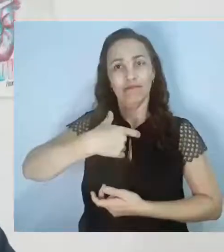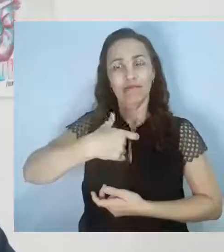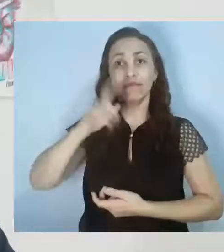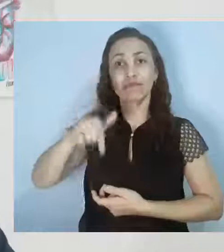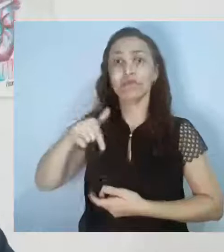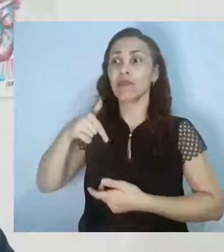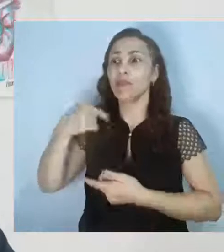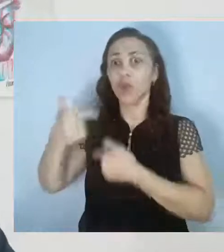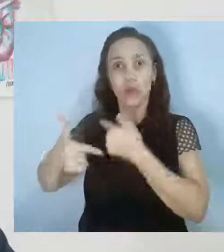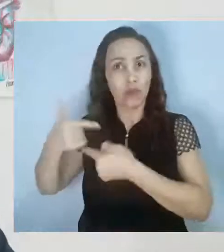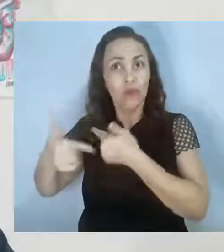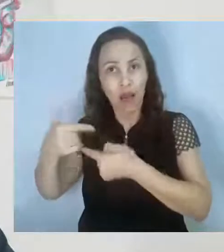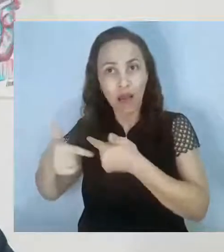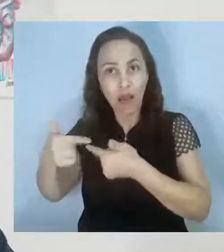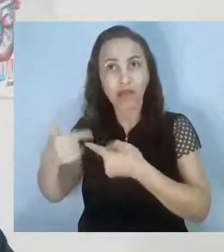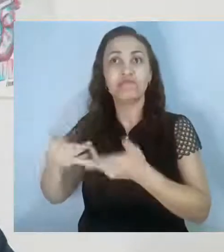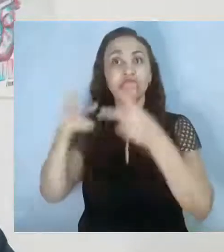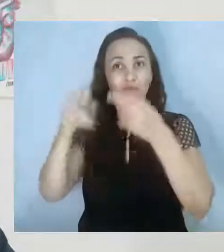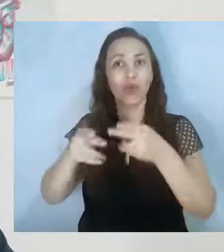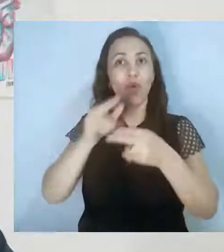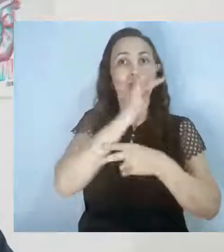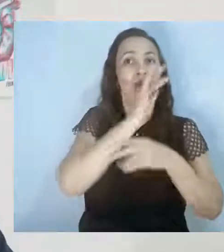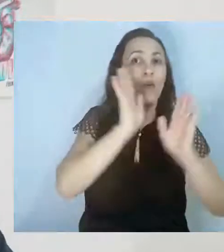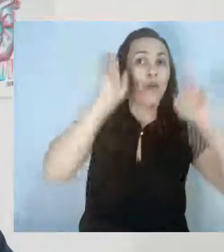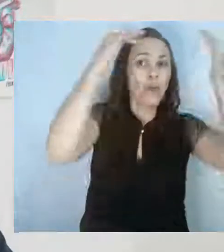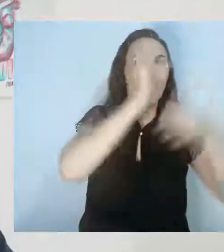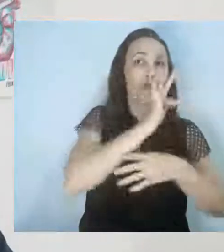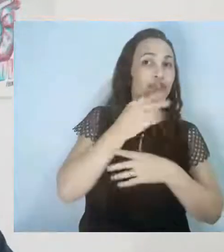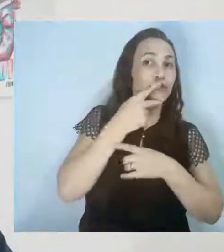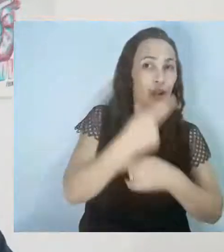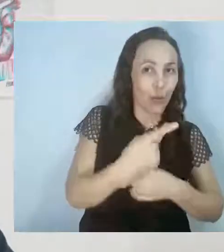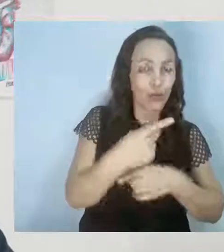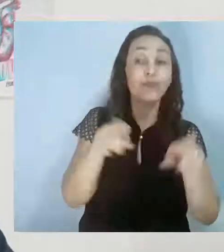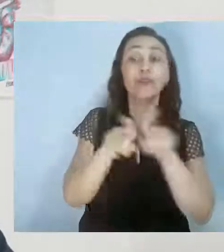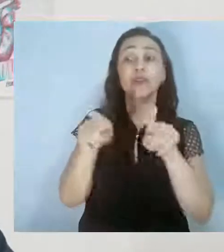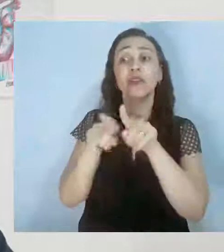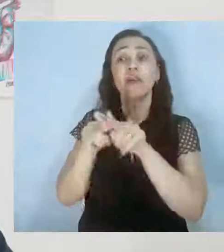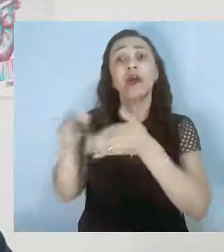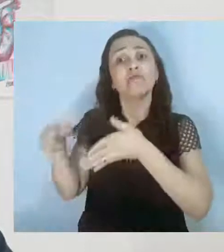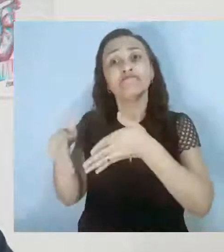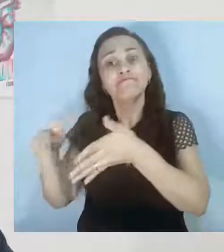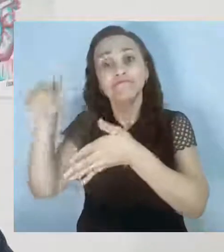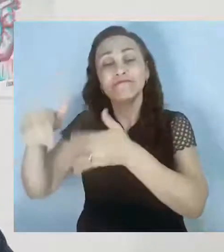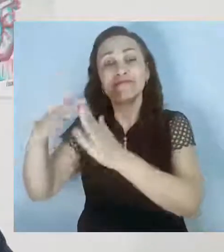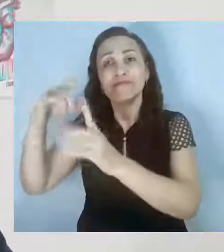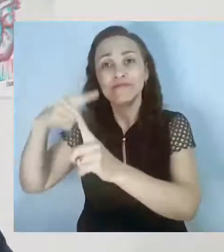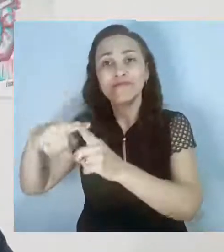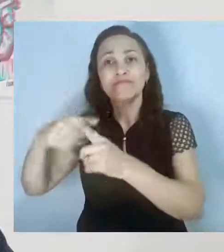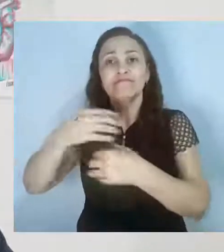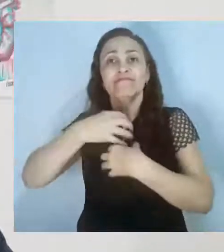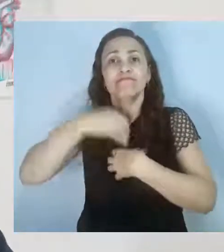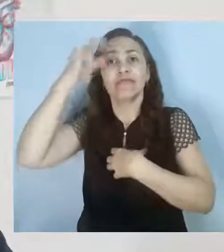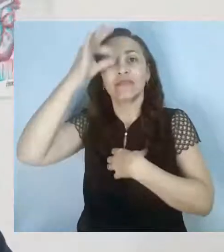como citados, como o Papa Francisco, mas na sua caminhada de igreja, na sua espiritualidade, na sua